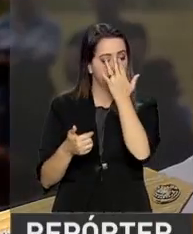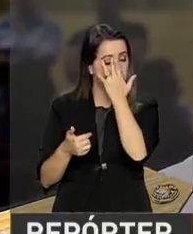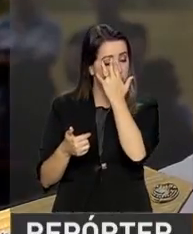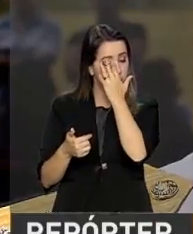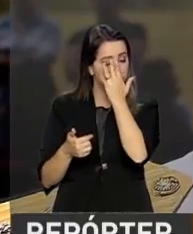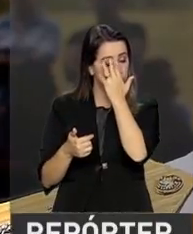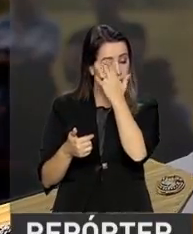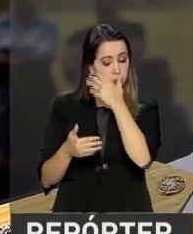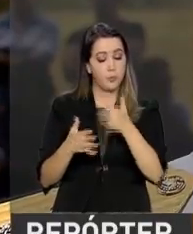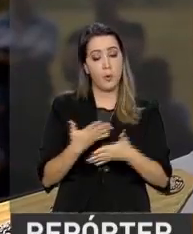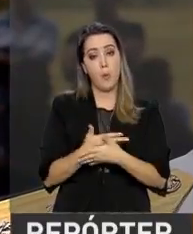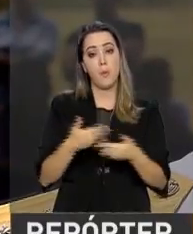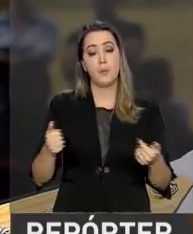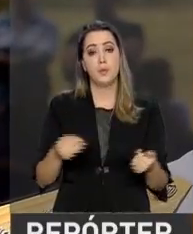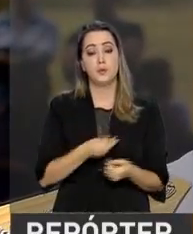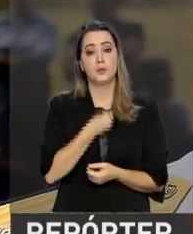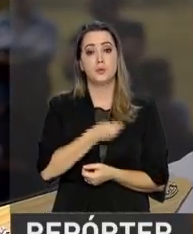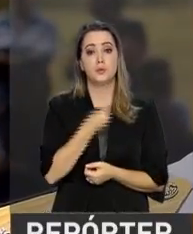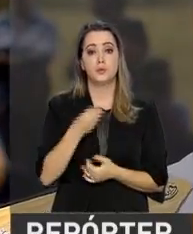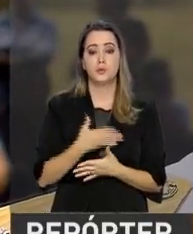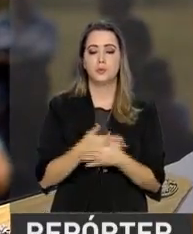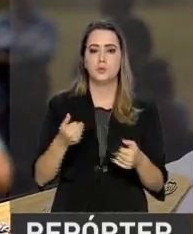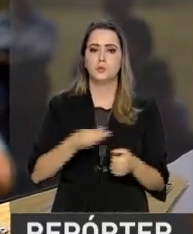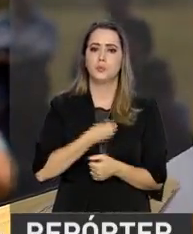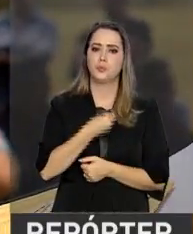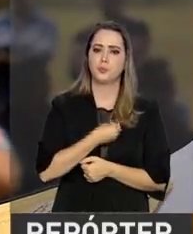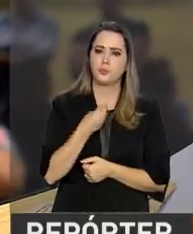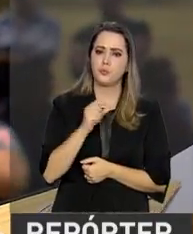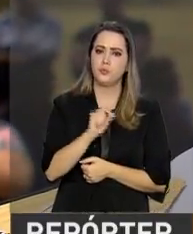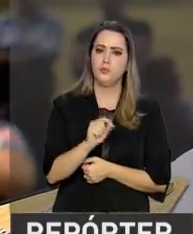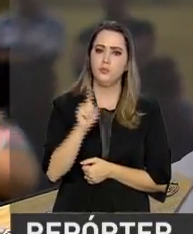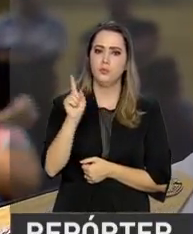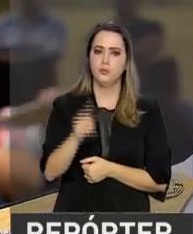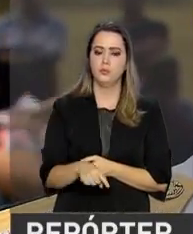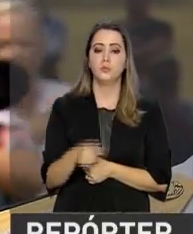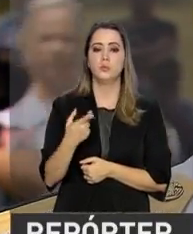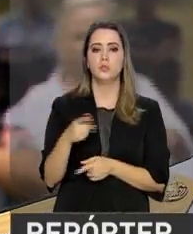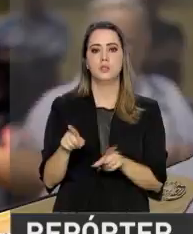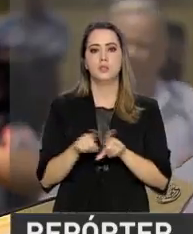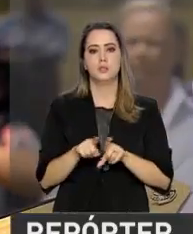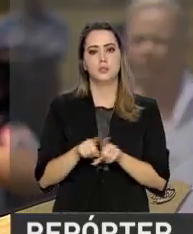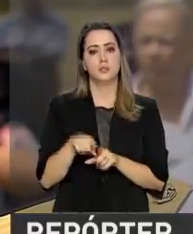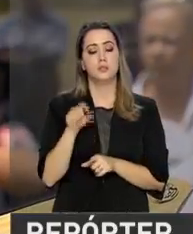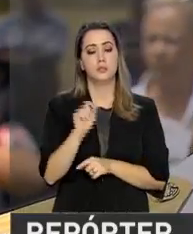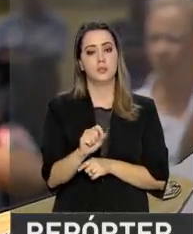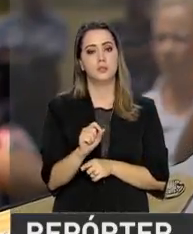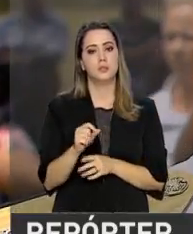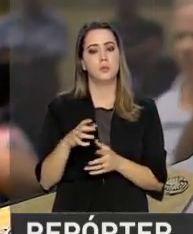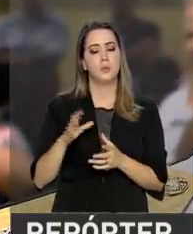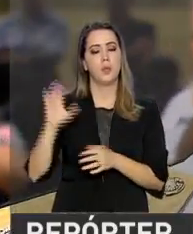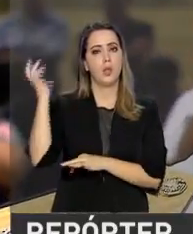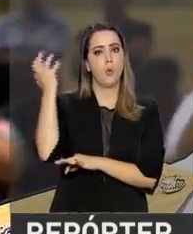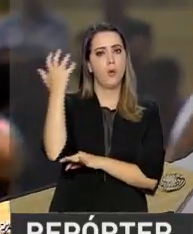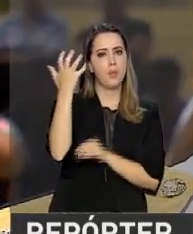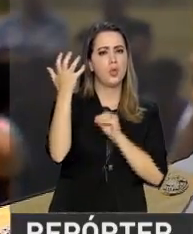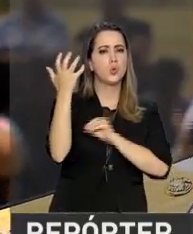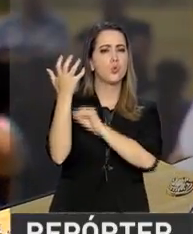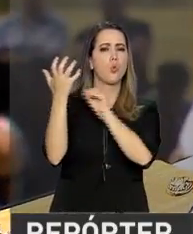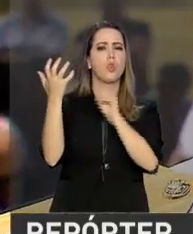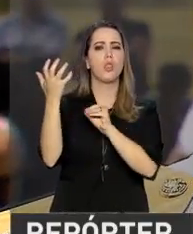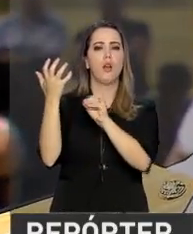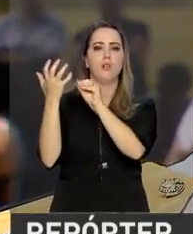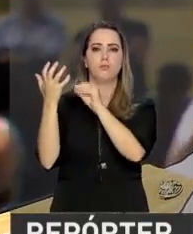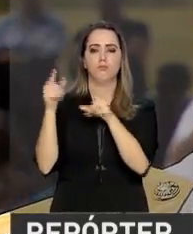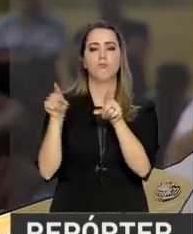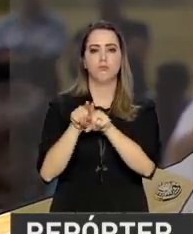de vida, uma melhoria no bem-estar e também desenvolver a questão ambiental, de modo que nós possamos realmente ter